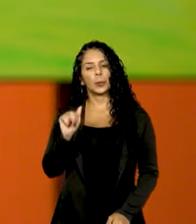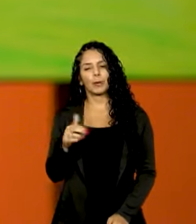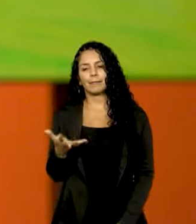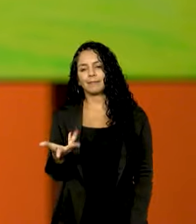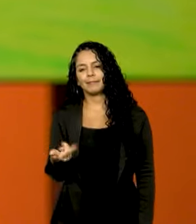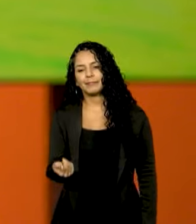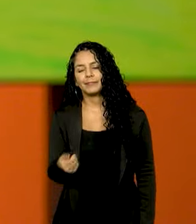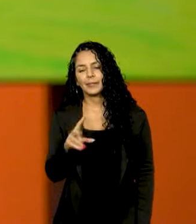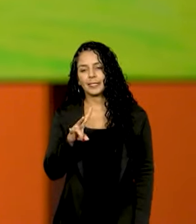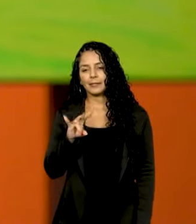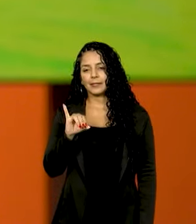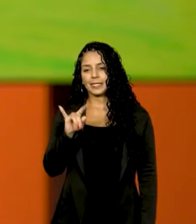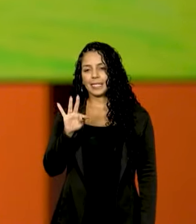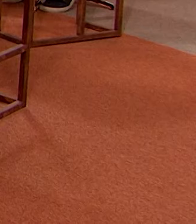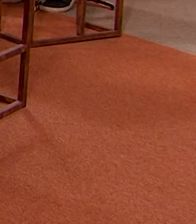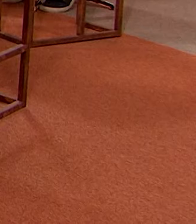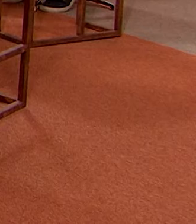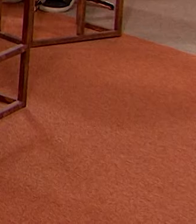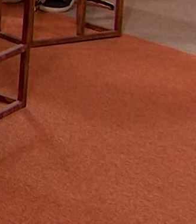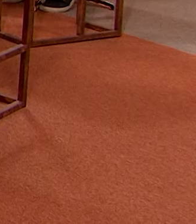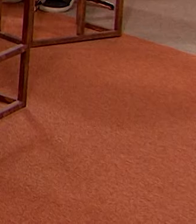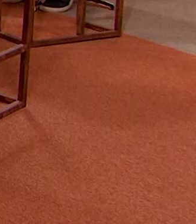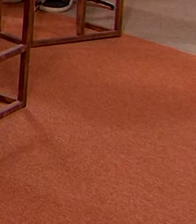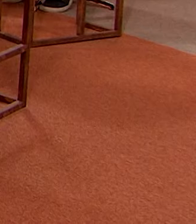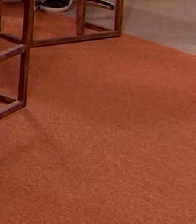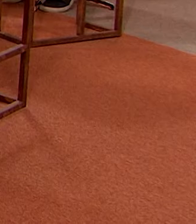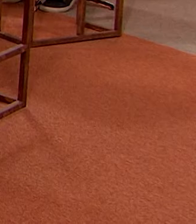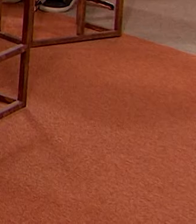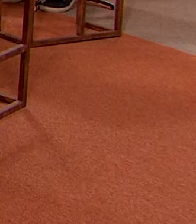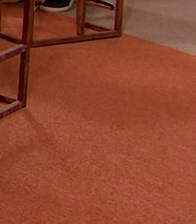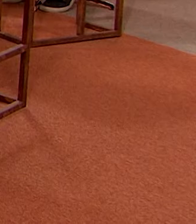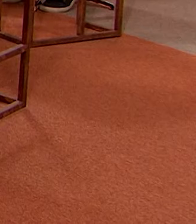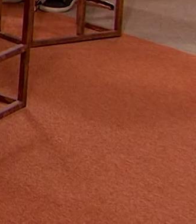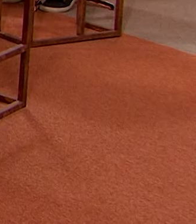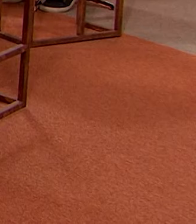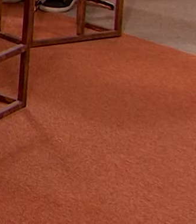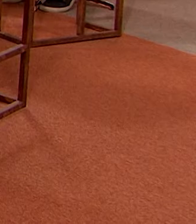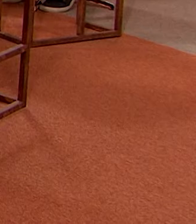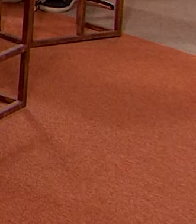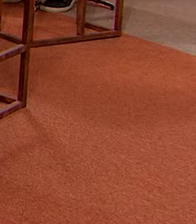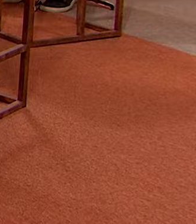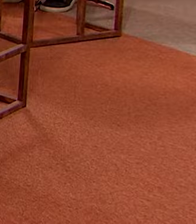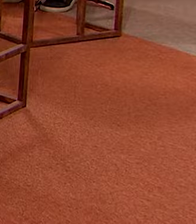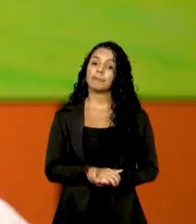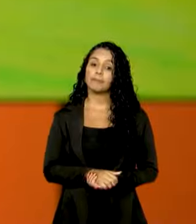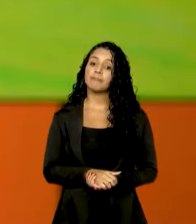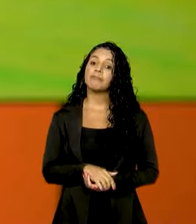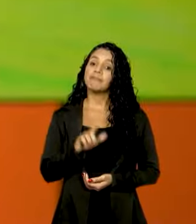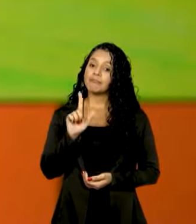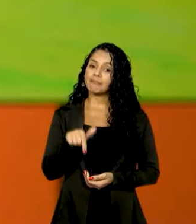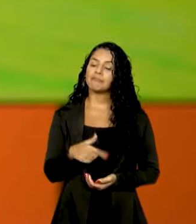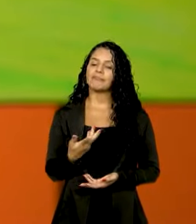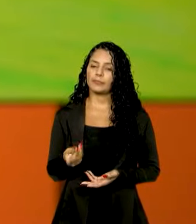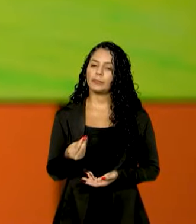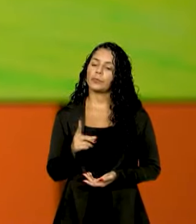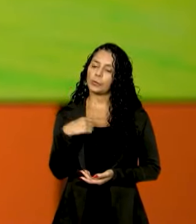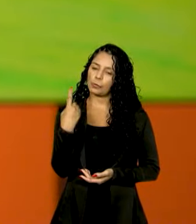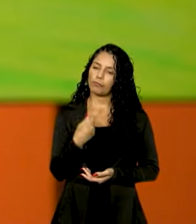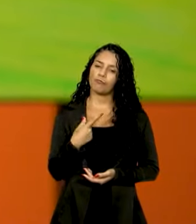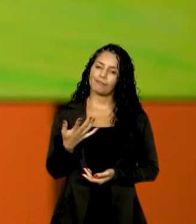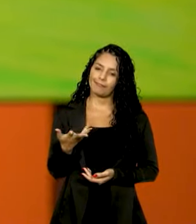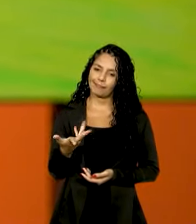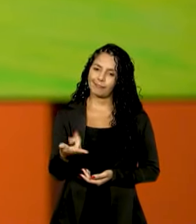a Vitale. A Vitale Produções Vitale Edições. Especializada em música. É que era do nosso